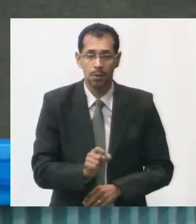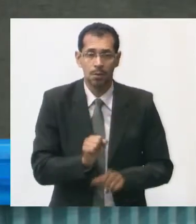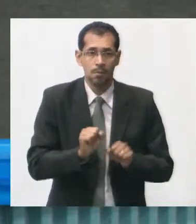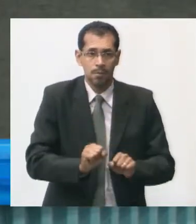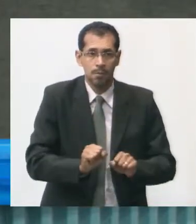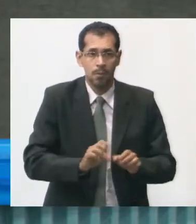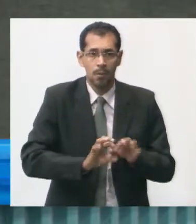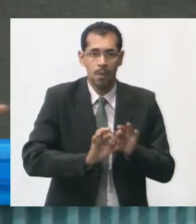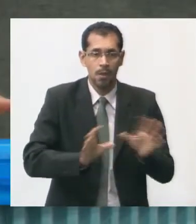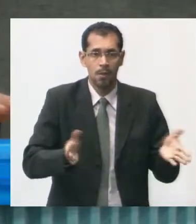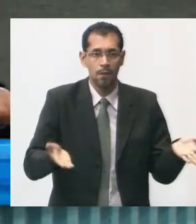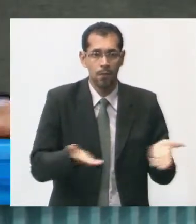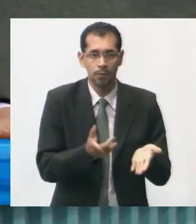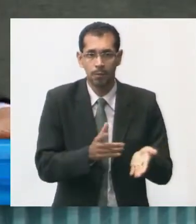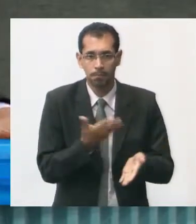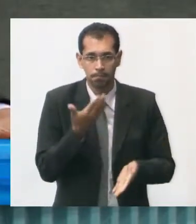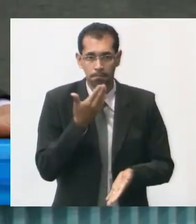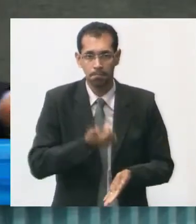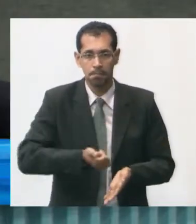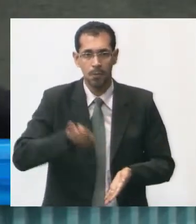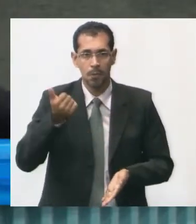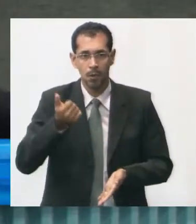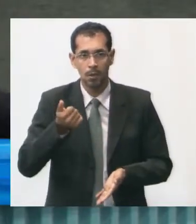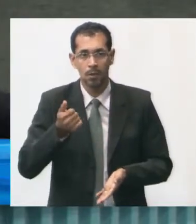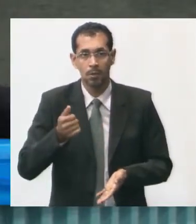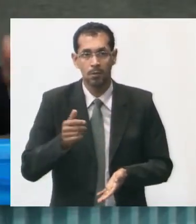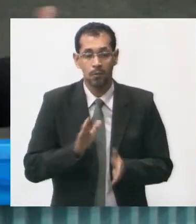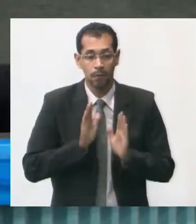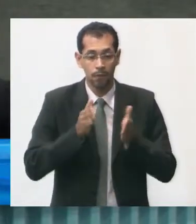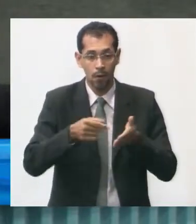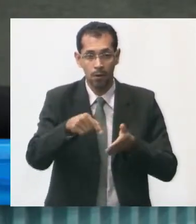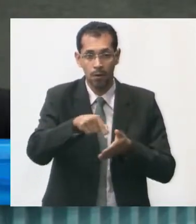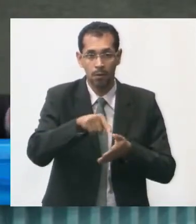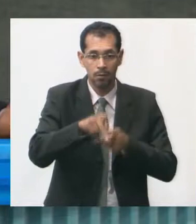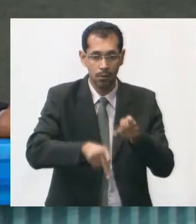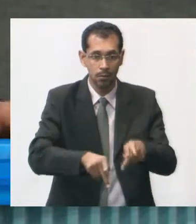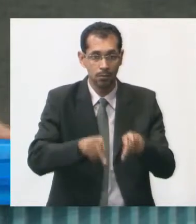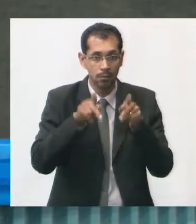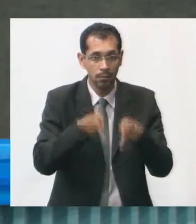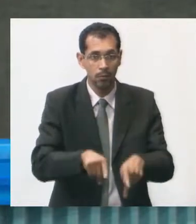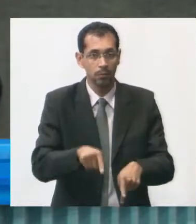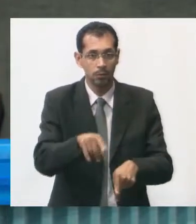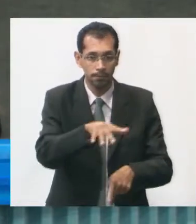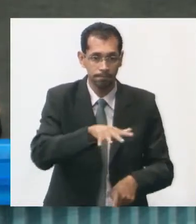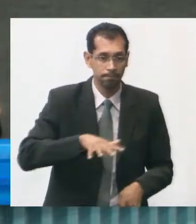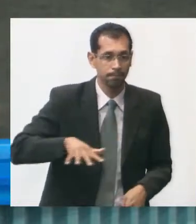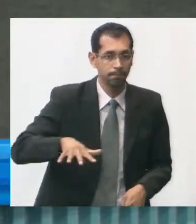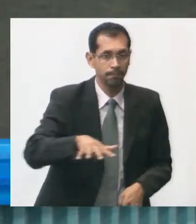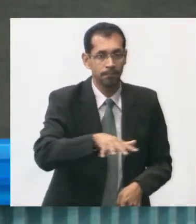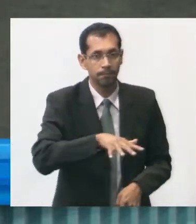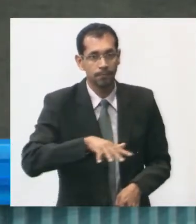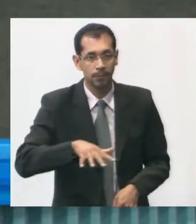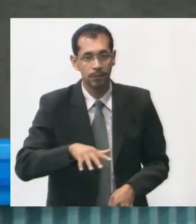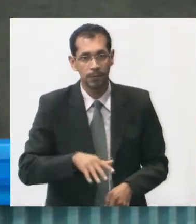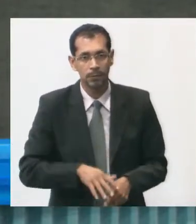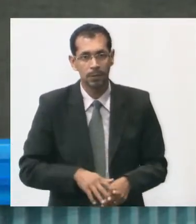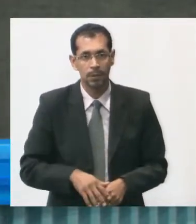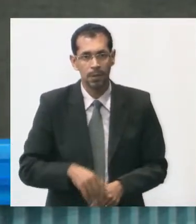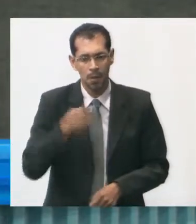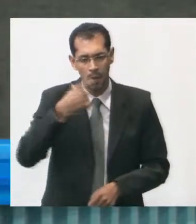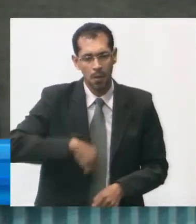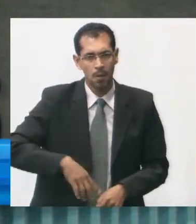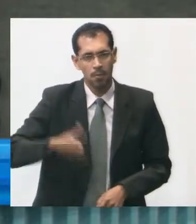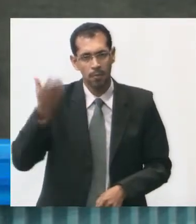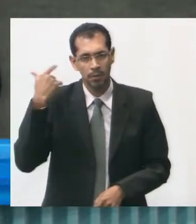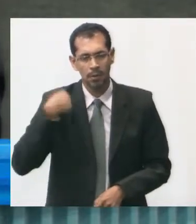já, desde a época, quando estávamos como líder comunitário, já vimos cobrando ali uma praça,